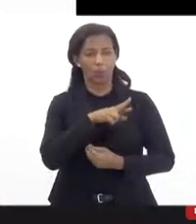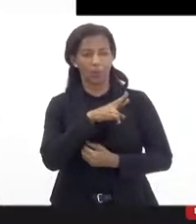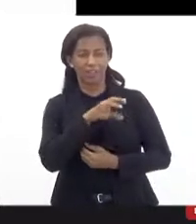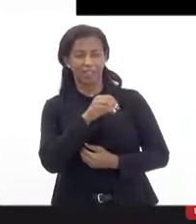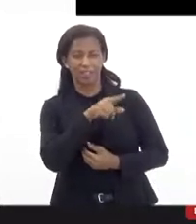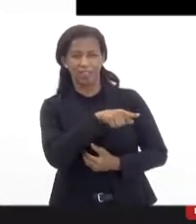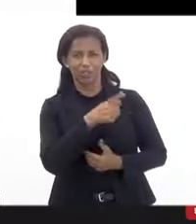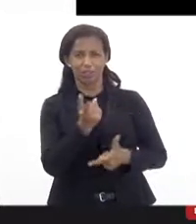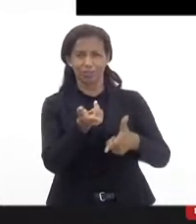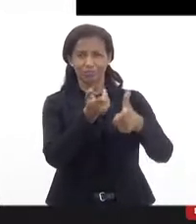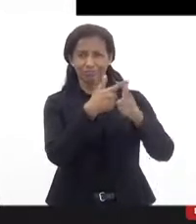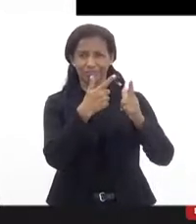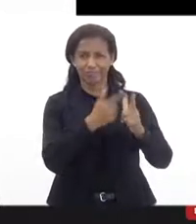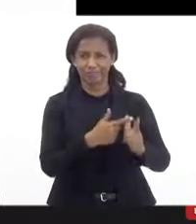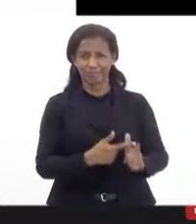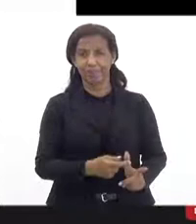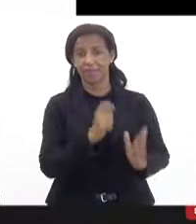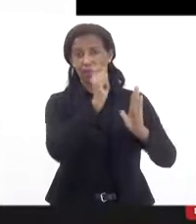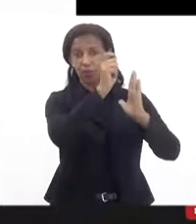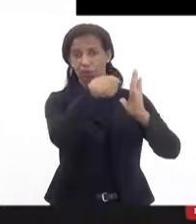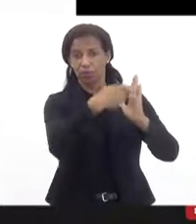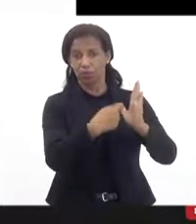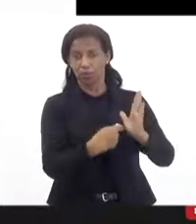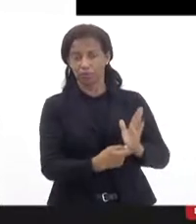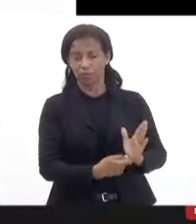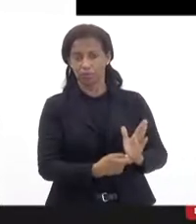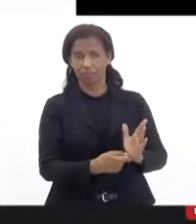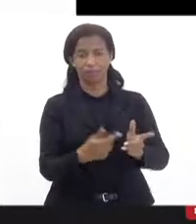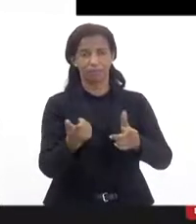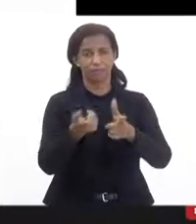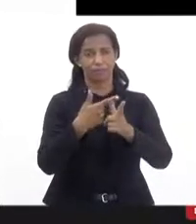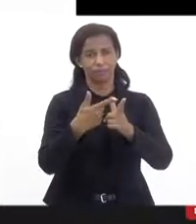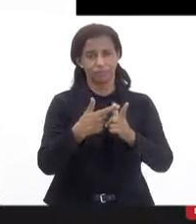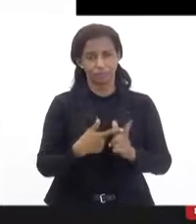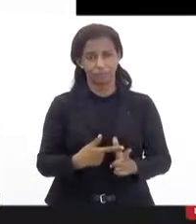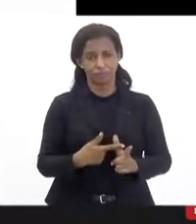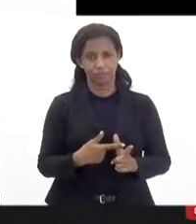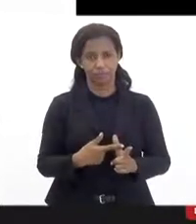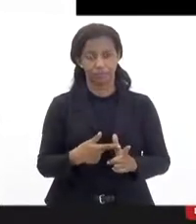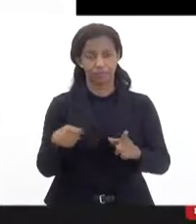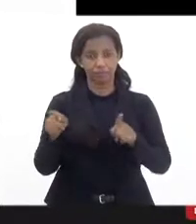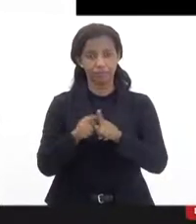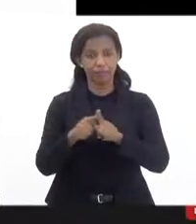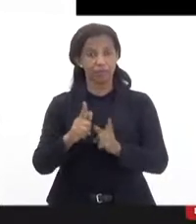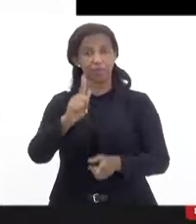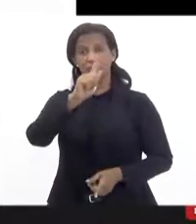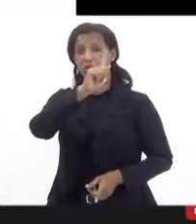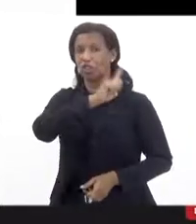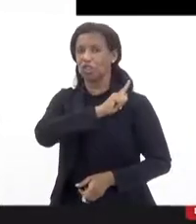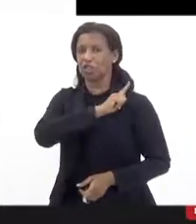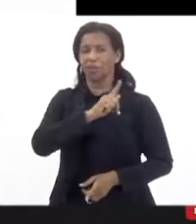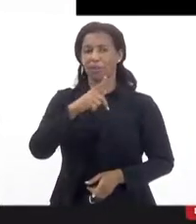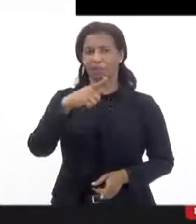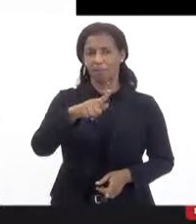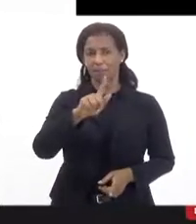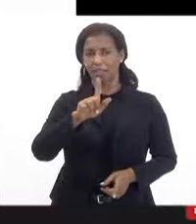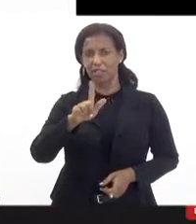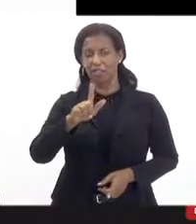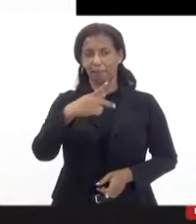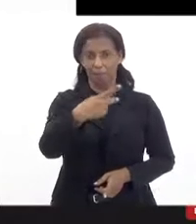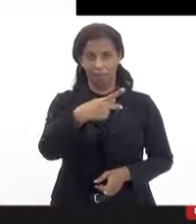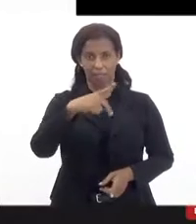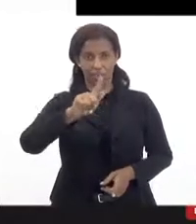nos créditos que estão escritos em dívida ativa e que estão sob a gestão da Procuradoria Geral do